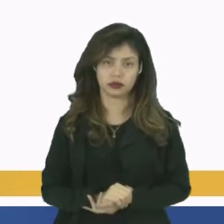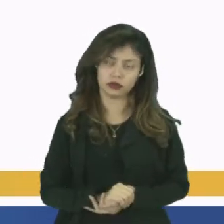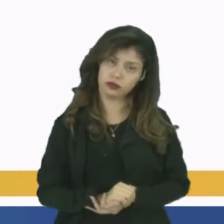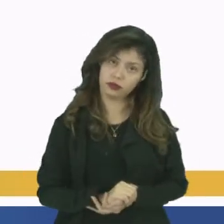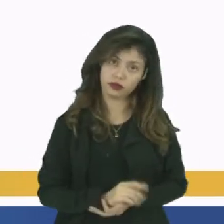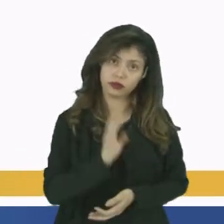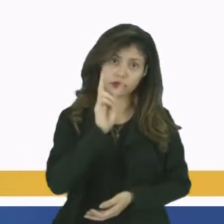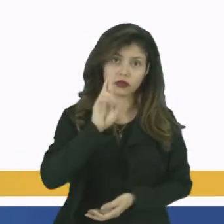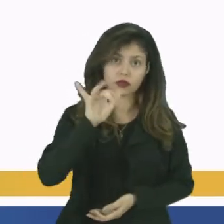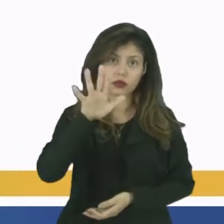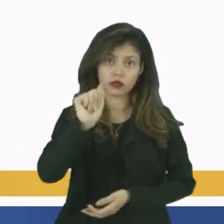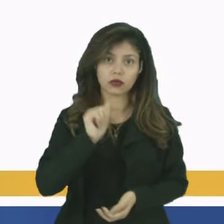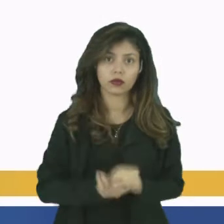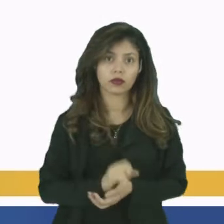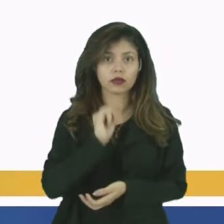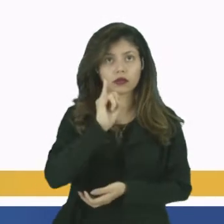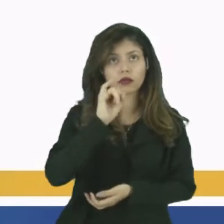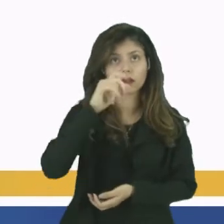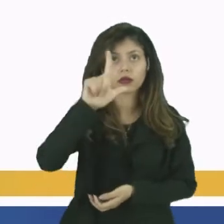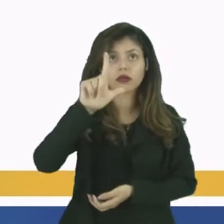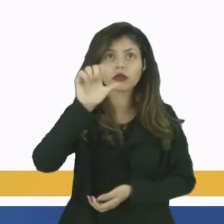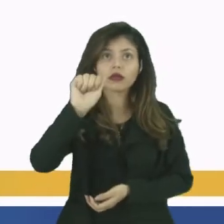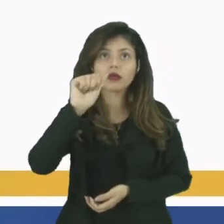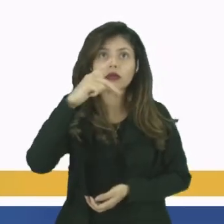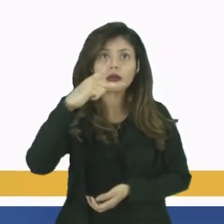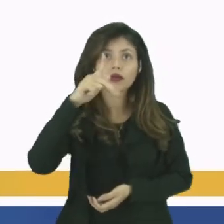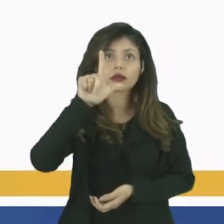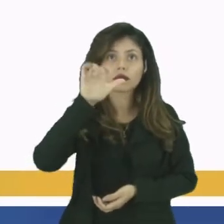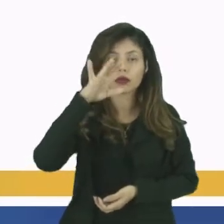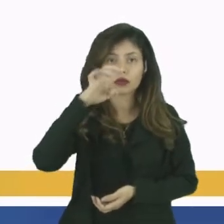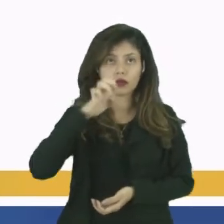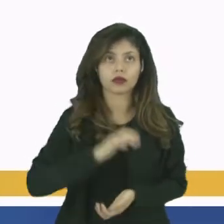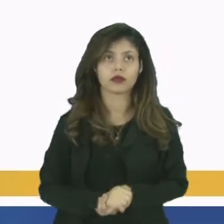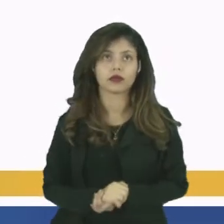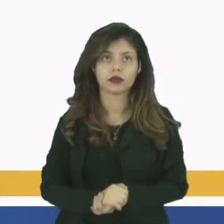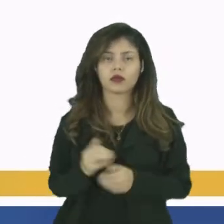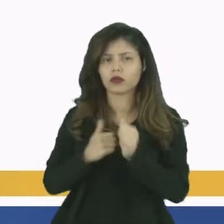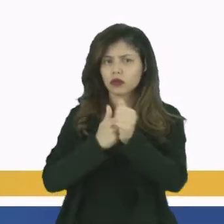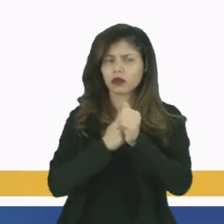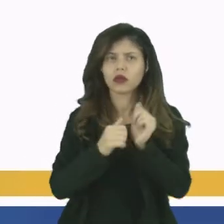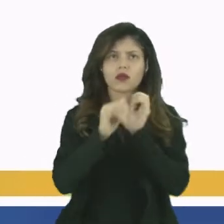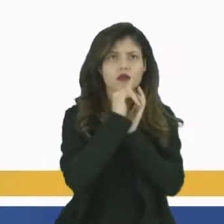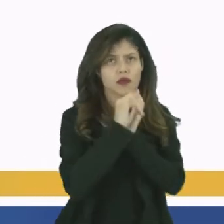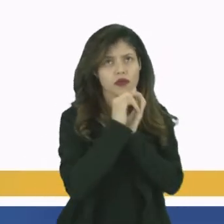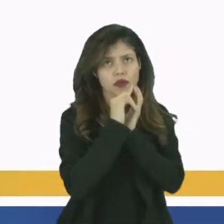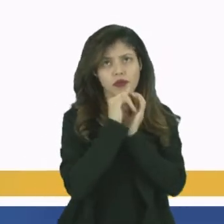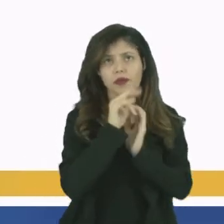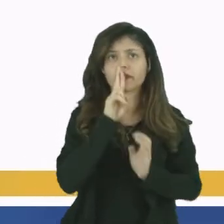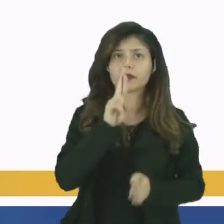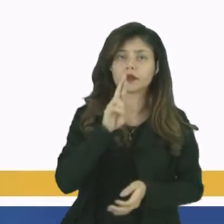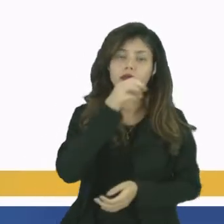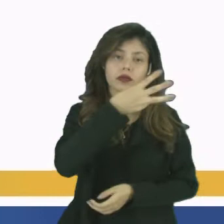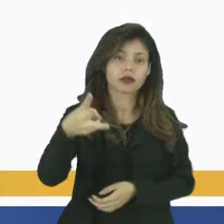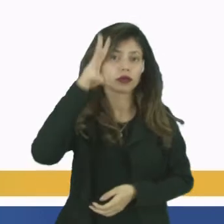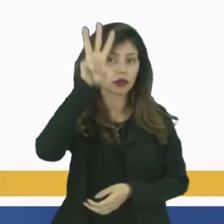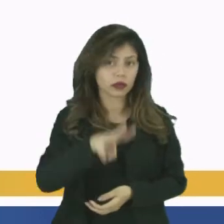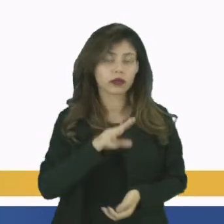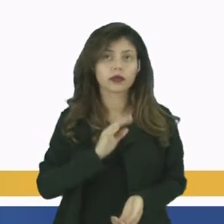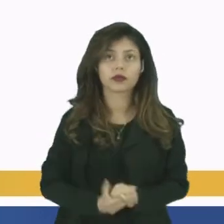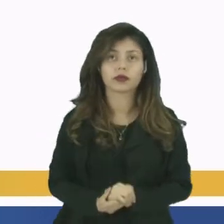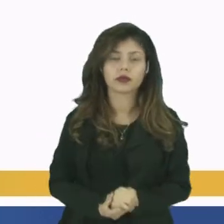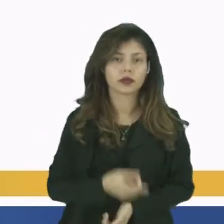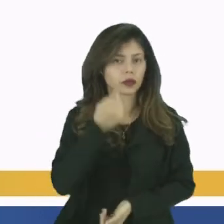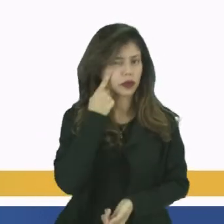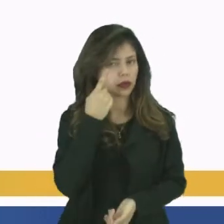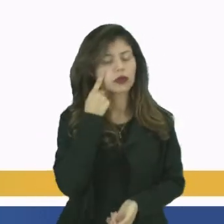do Teorema de Laplace. Mas acompanhe comigo o exemplo do uso do Teorema de Laplace. Então vejamos